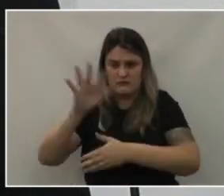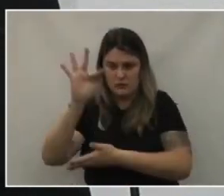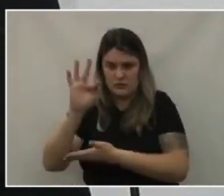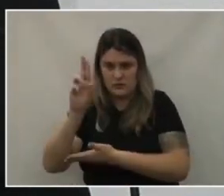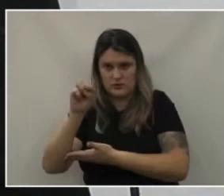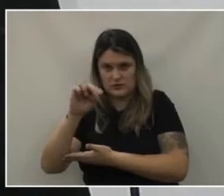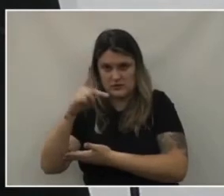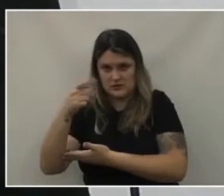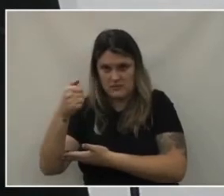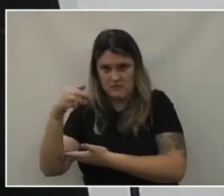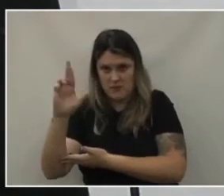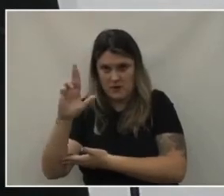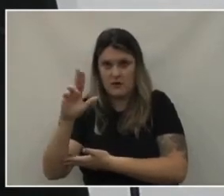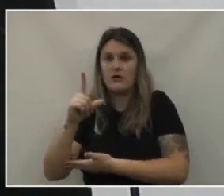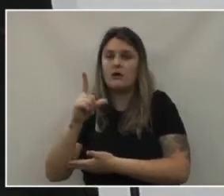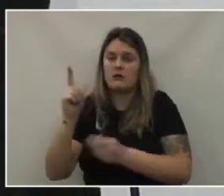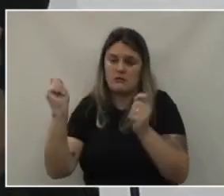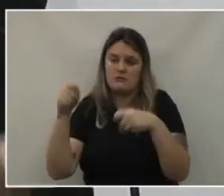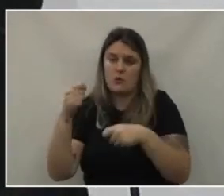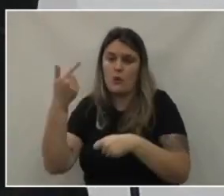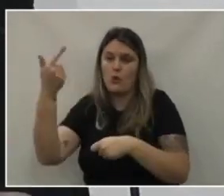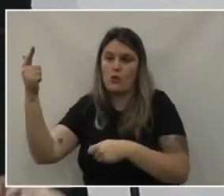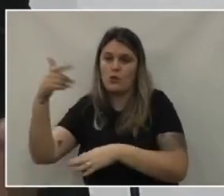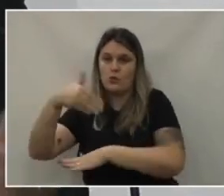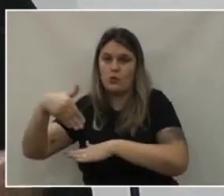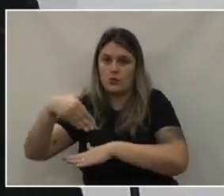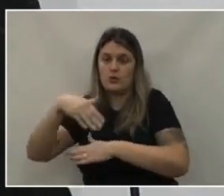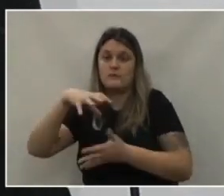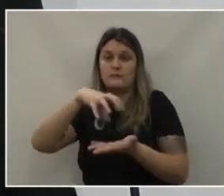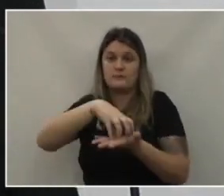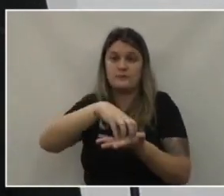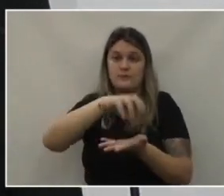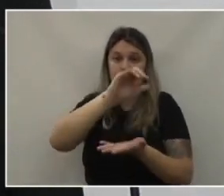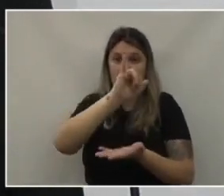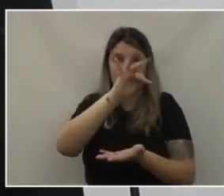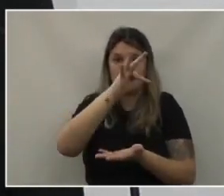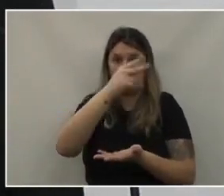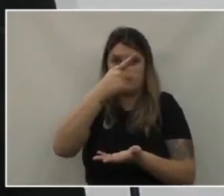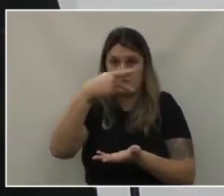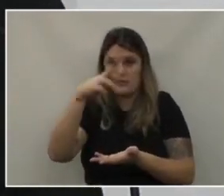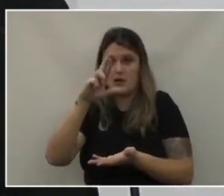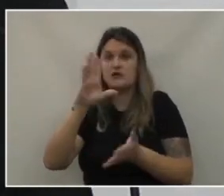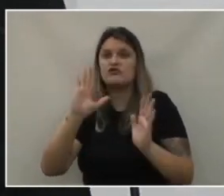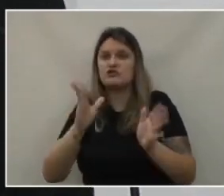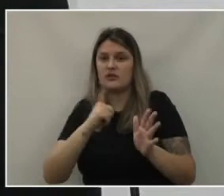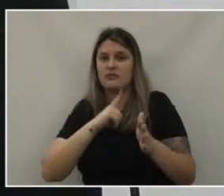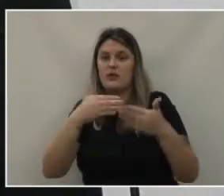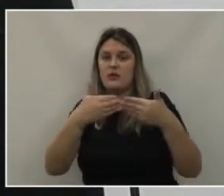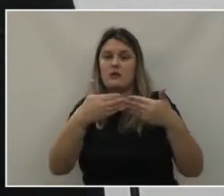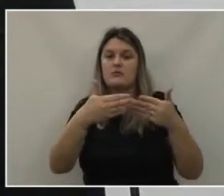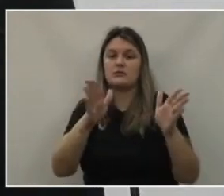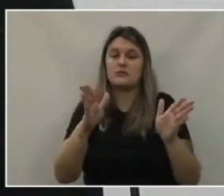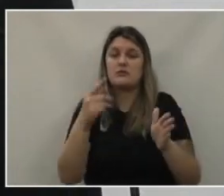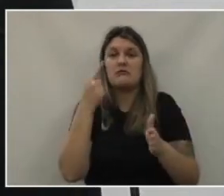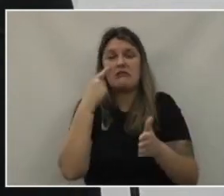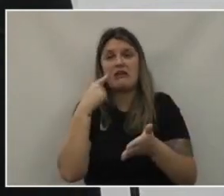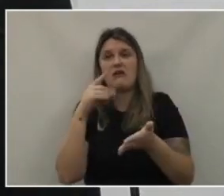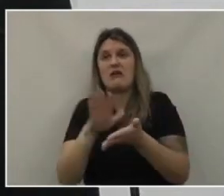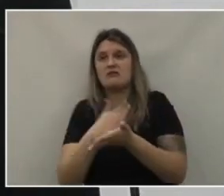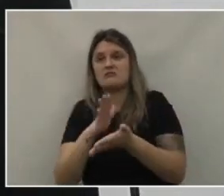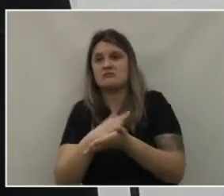a possibilidade de entrada pela outra rua, a Instituto Federal já tem a entrada pela Paula Freitas, e esse não é um momento de